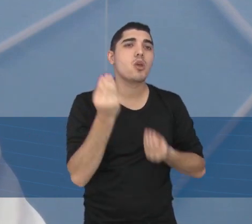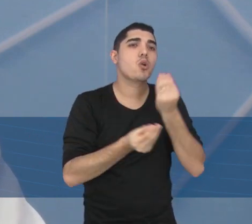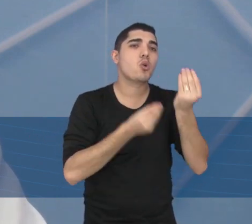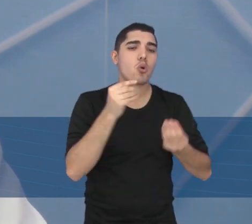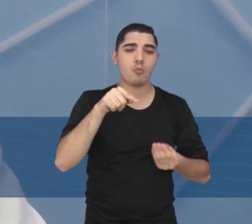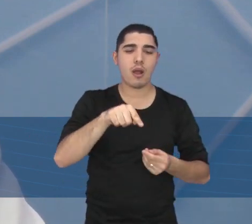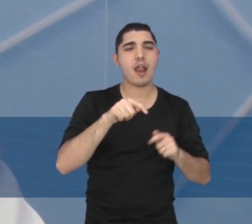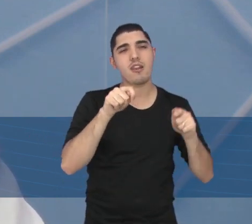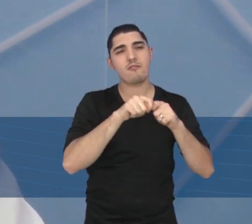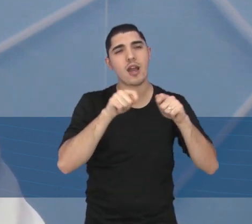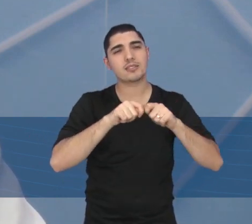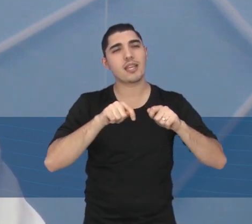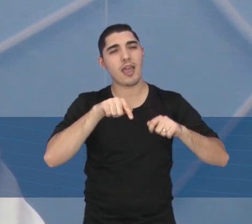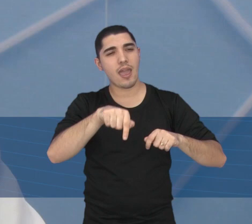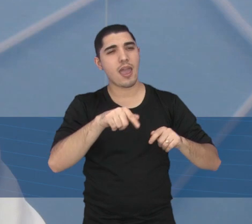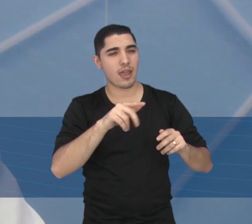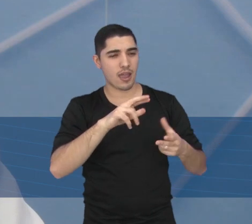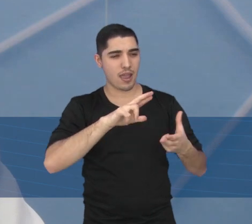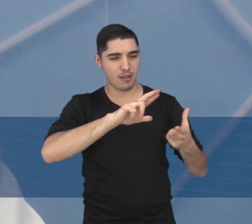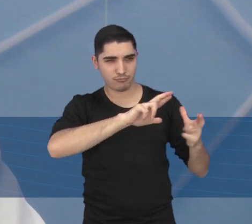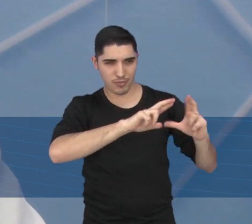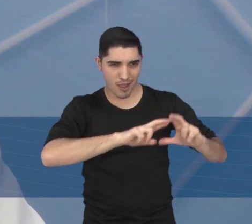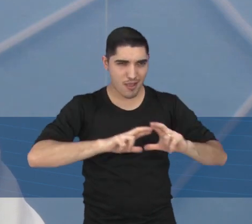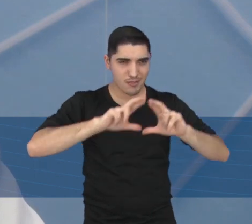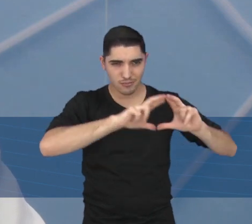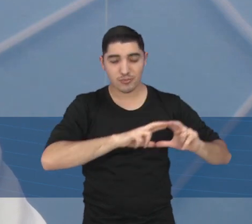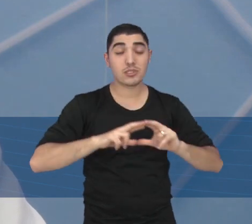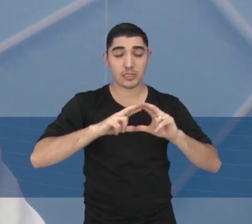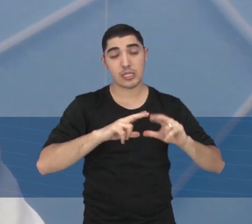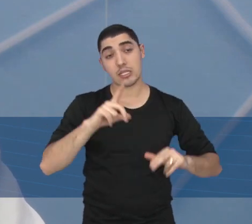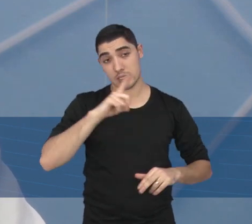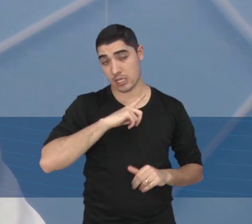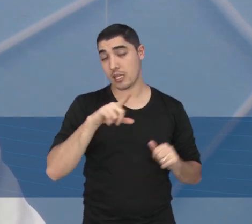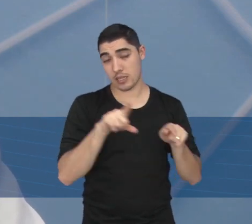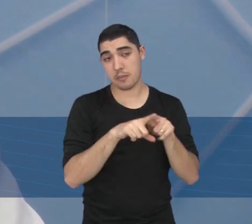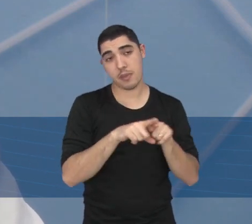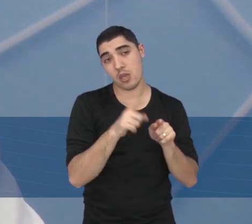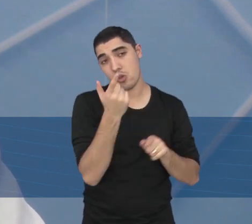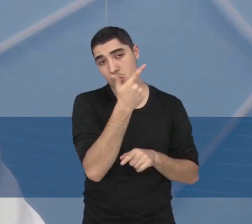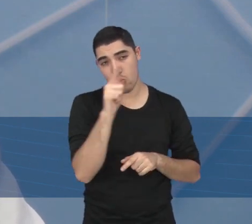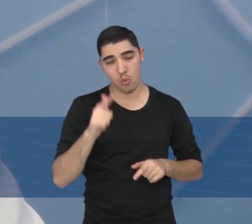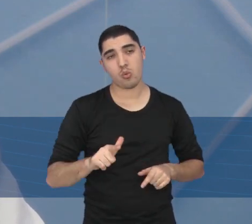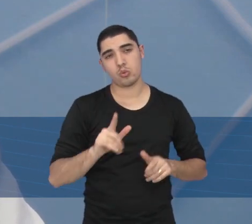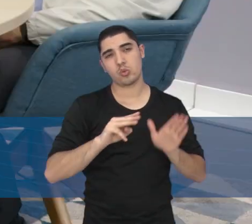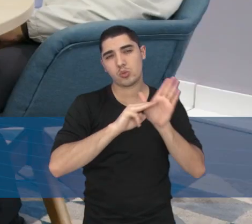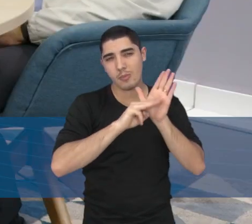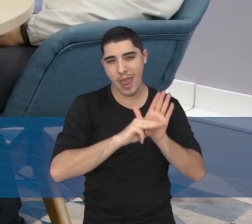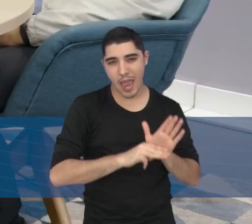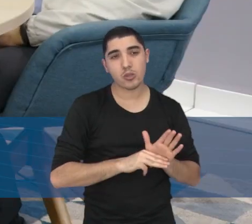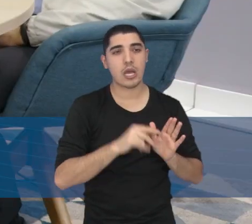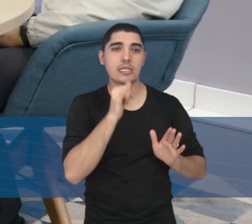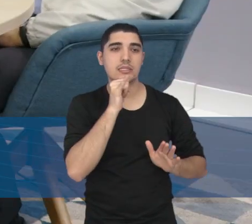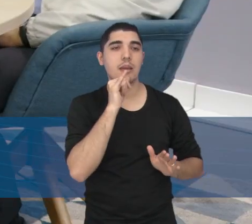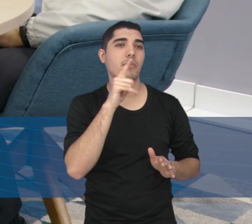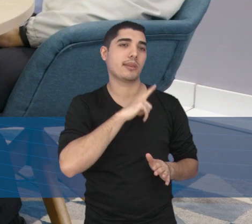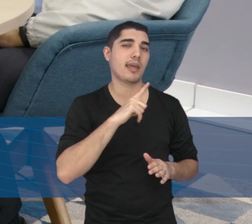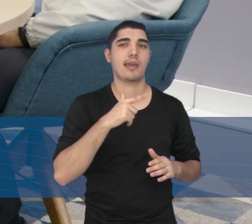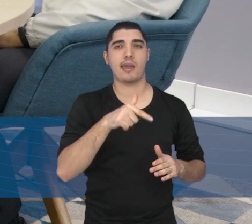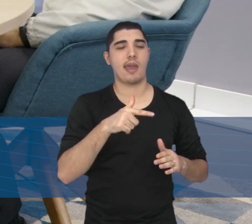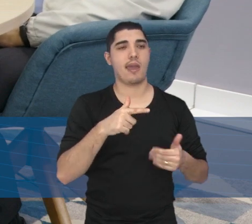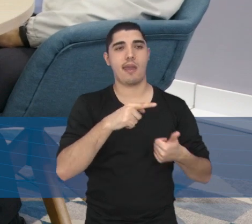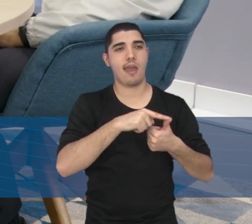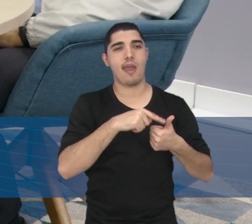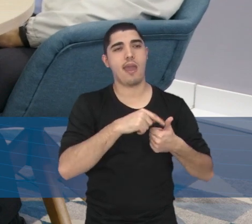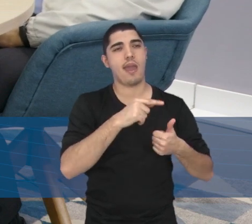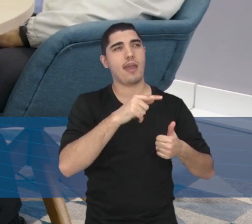de fato a reciclagem, as preocupações que a gente conversou aqui, alguns conceitos também que acabam aparecendo, como, por exemplo, economia circular,